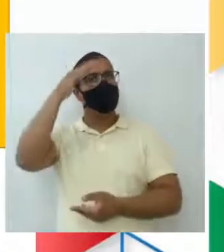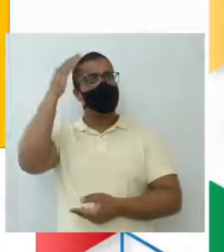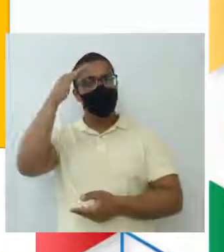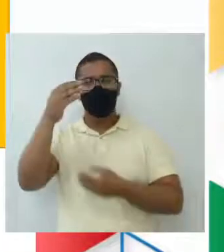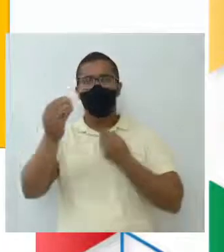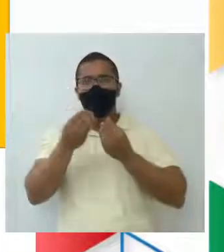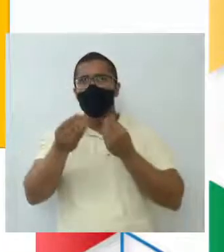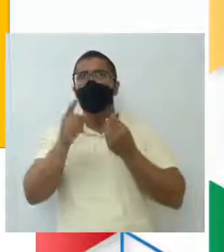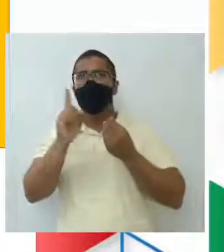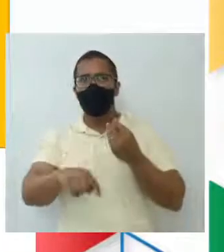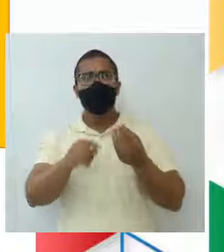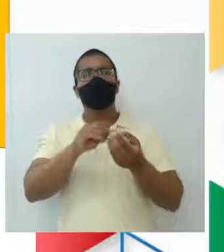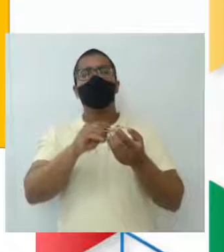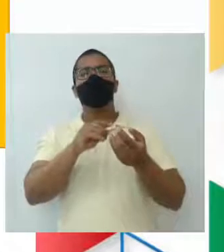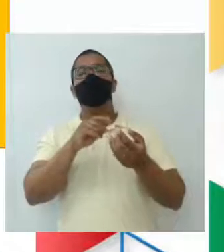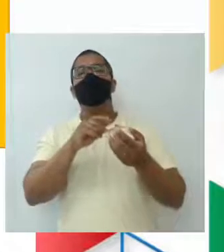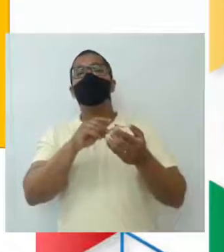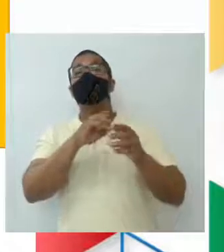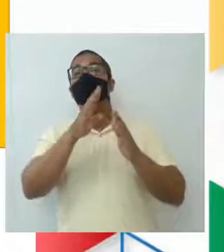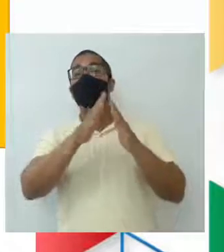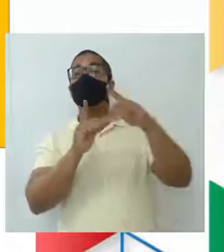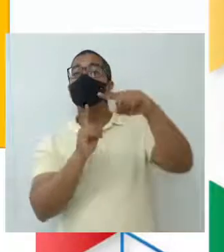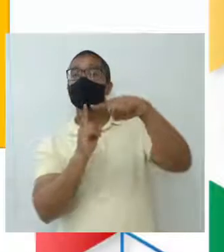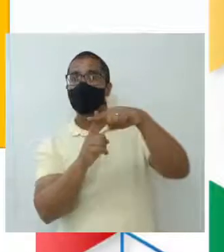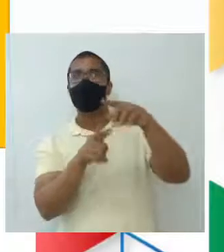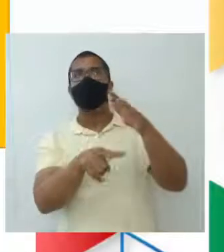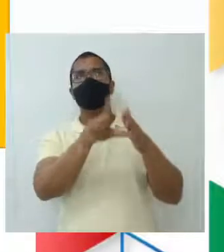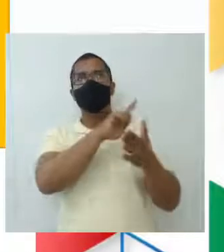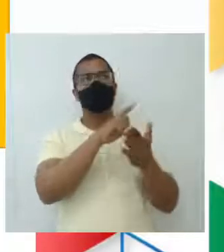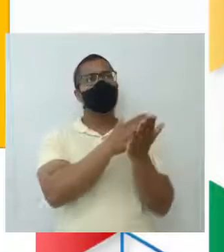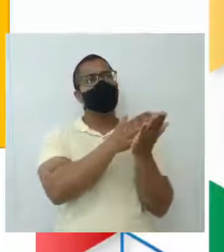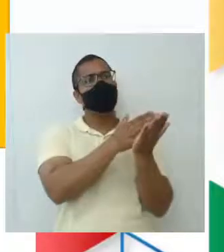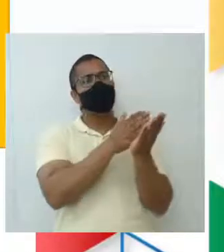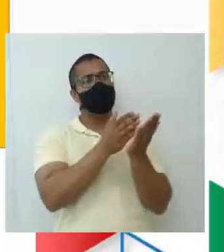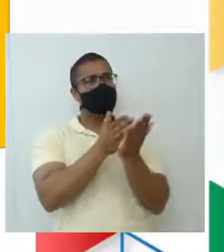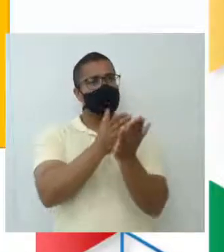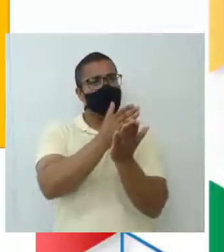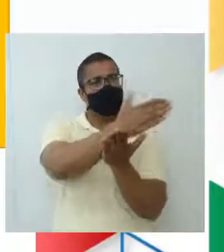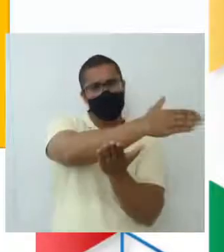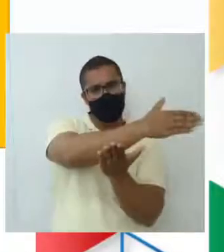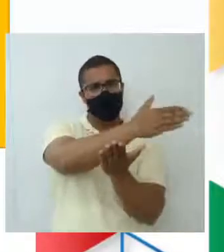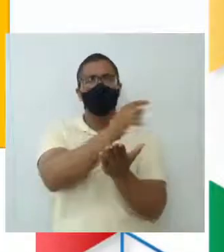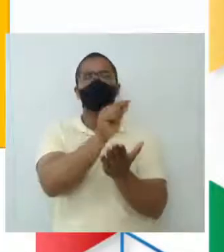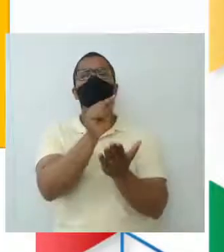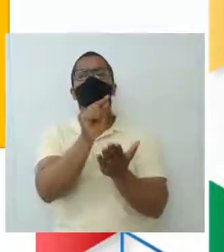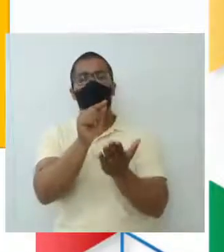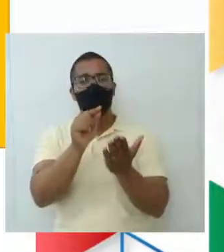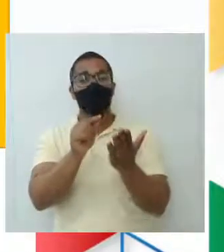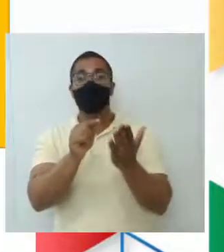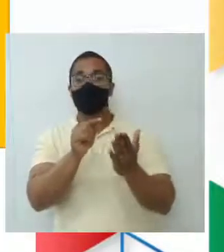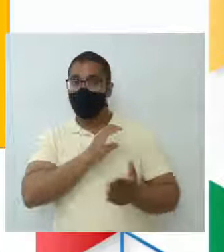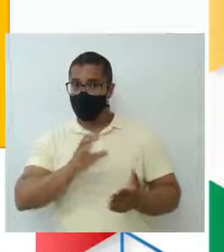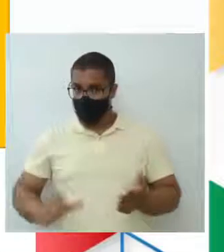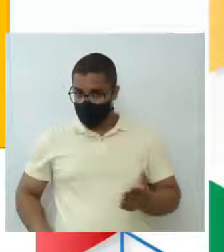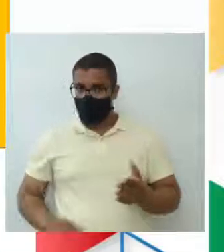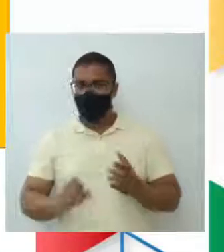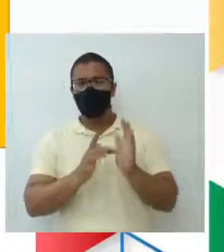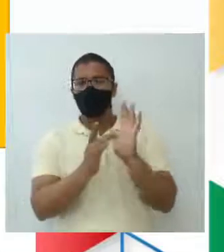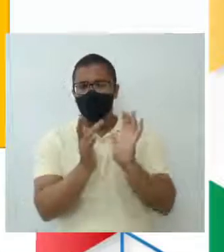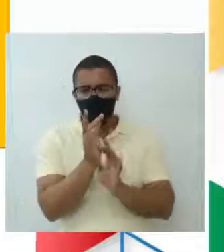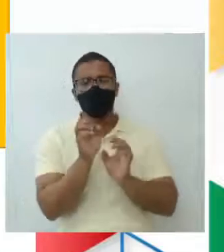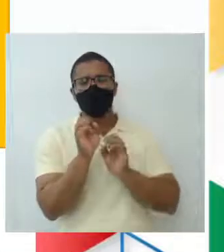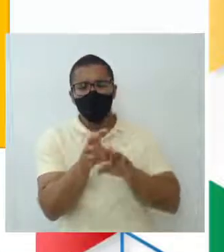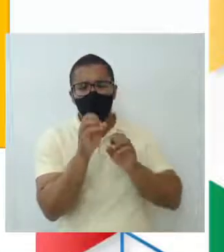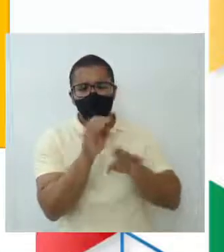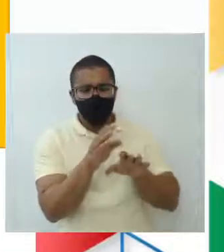como instituição, uma vez que ela havia se desviado dos ensinamentos de Cristo e vivia cercada de